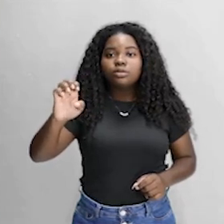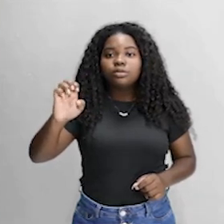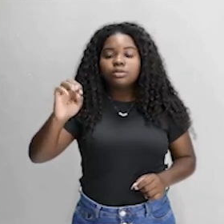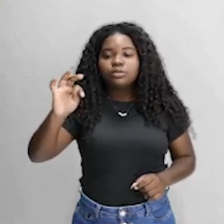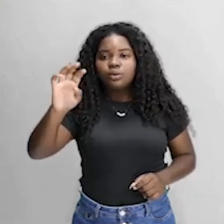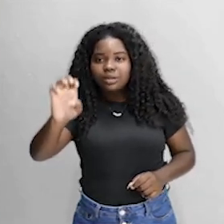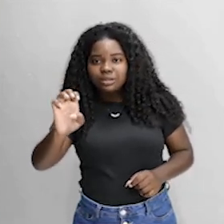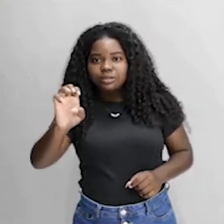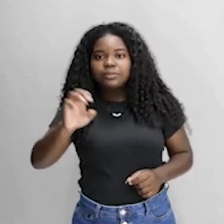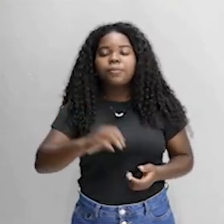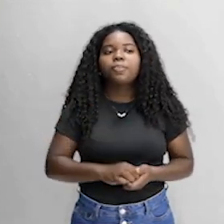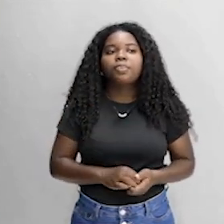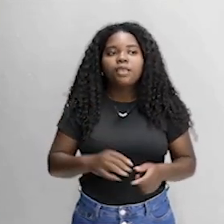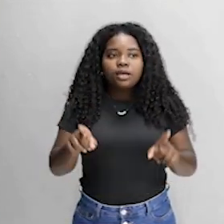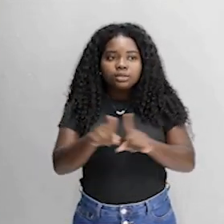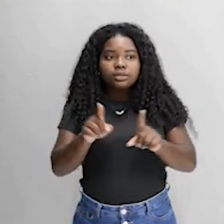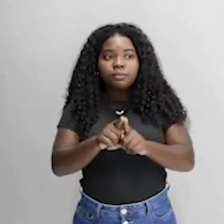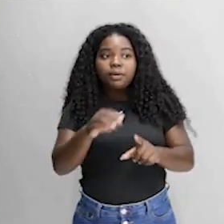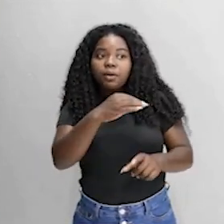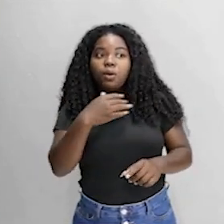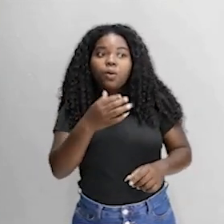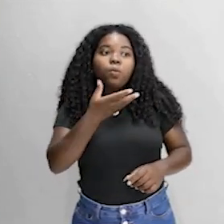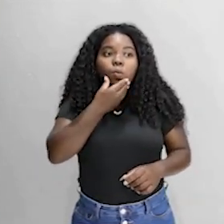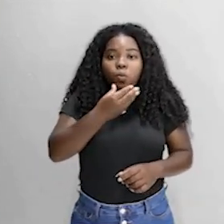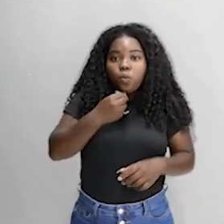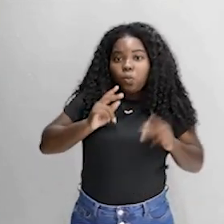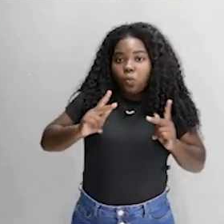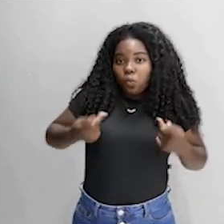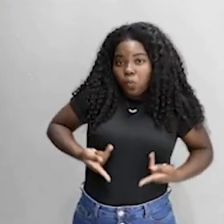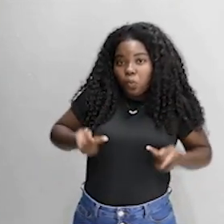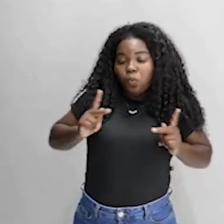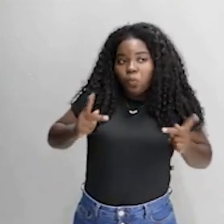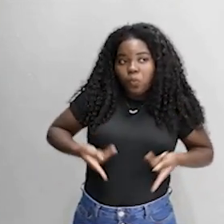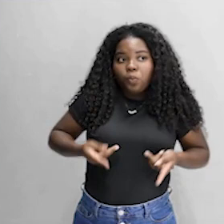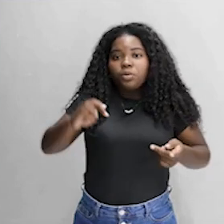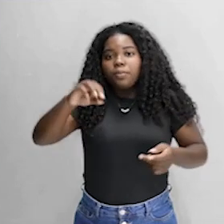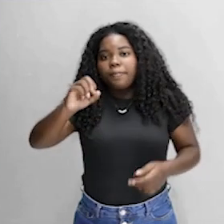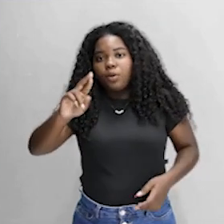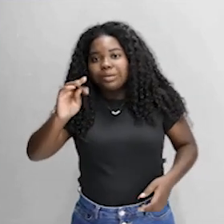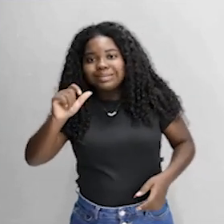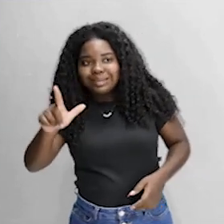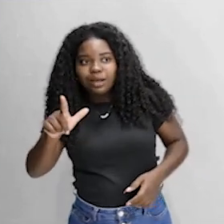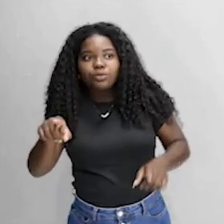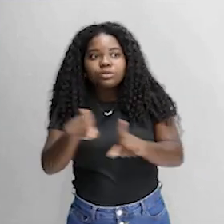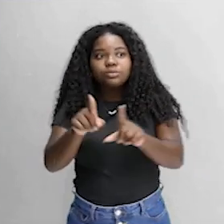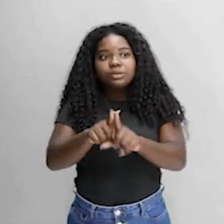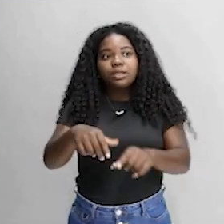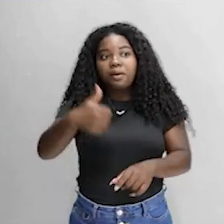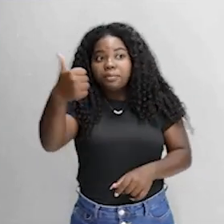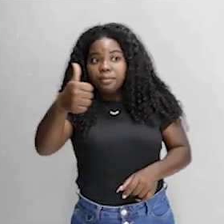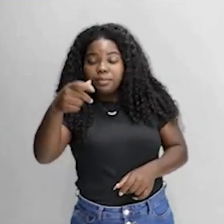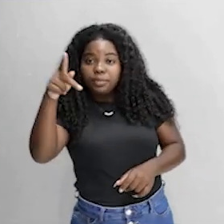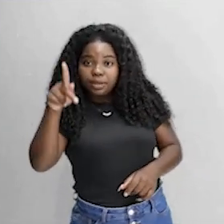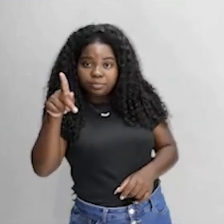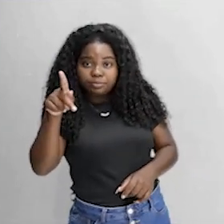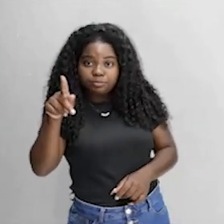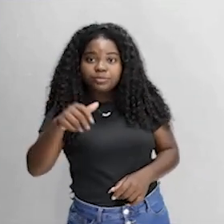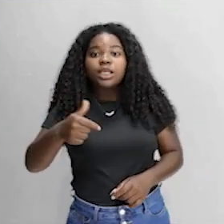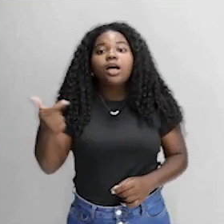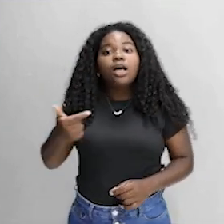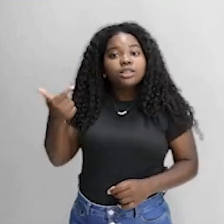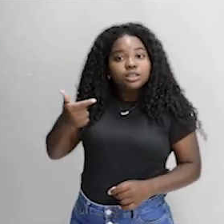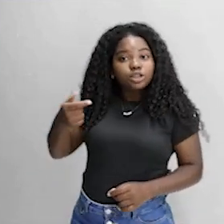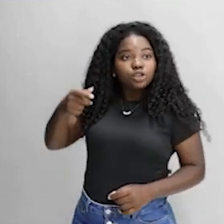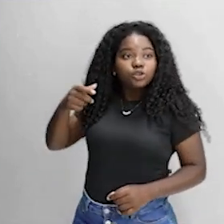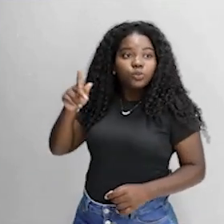premissa, chamados por muito premissa maior. Eu tenho uma segunda premissa e eu